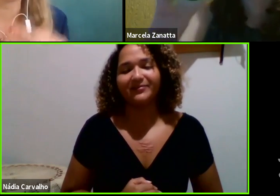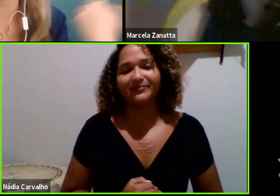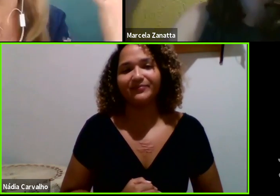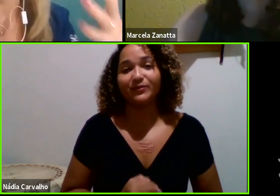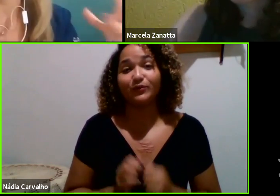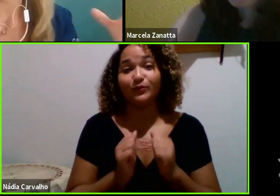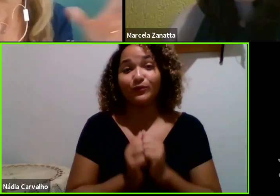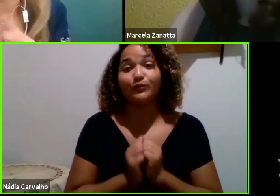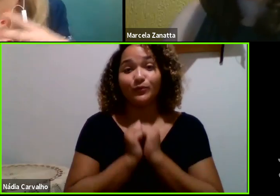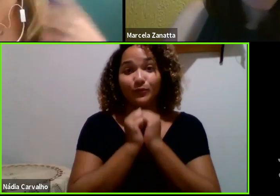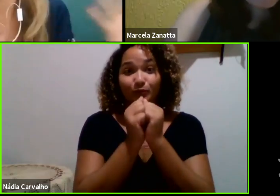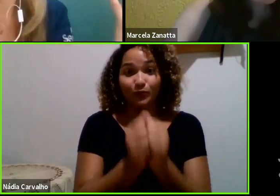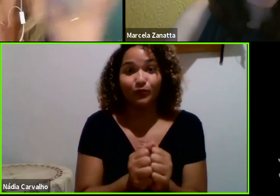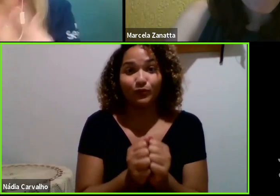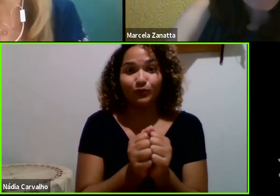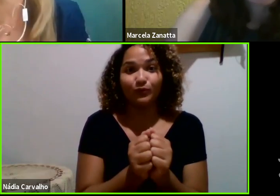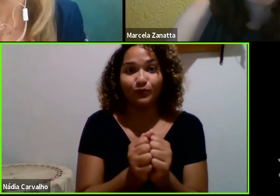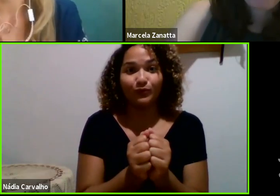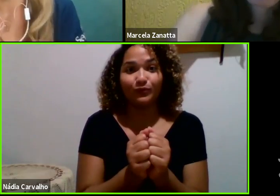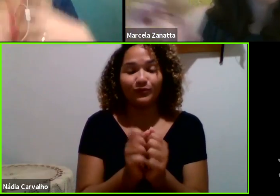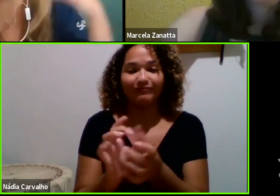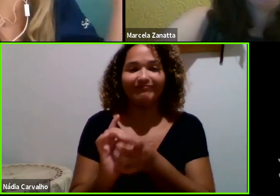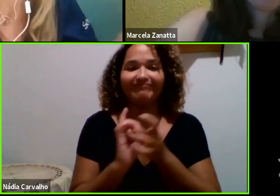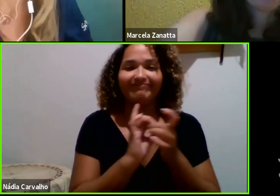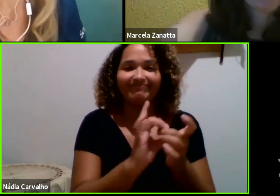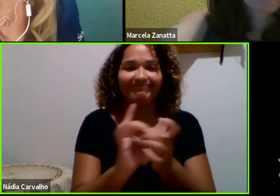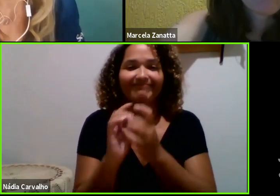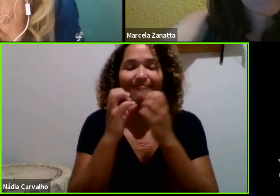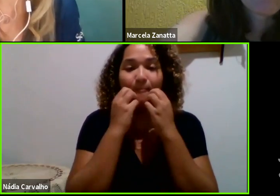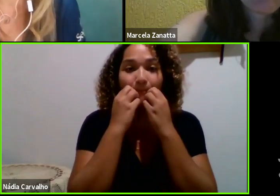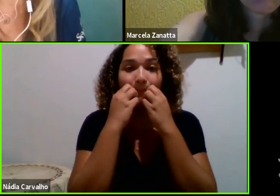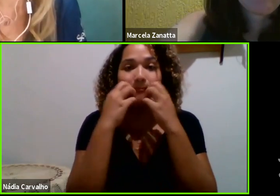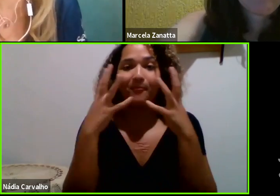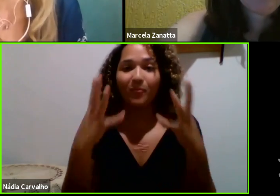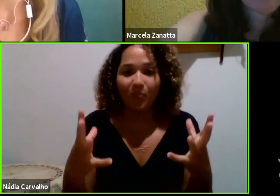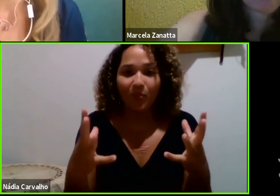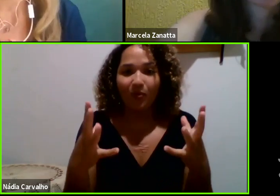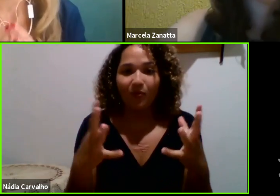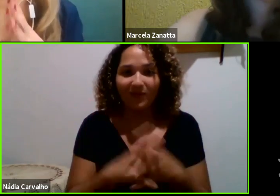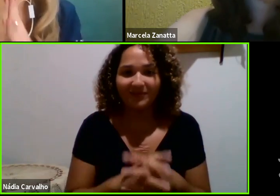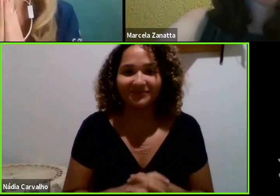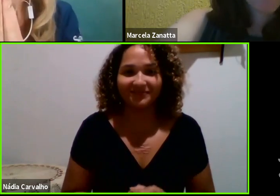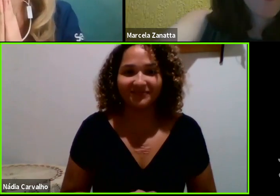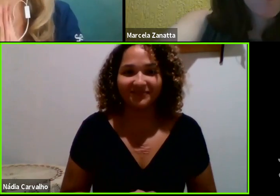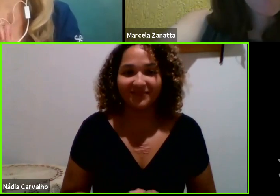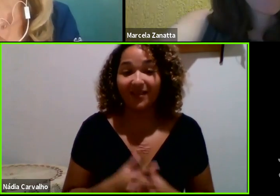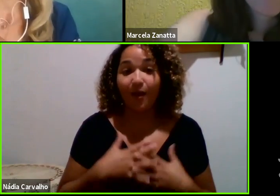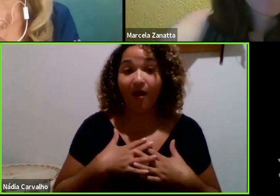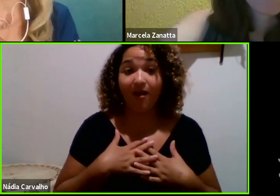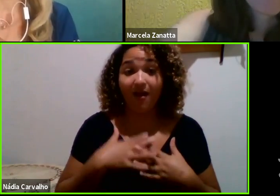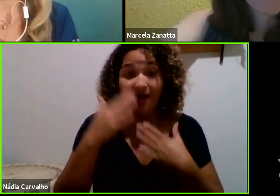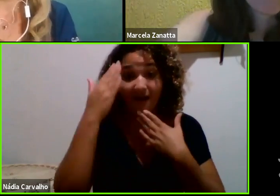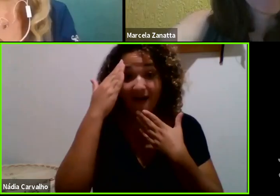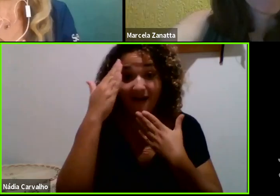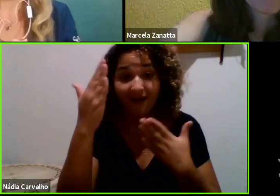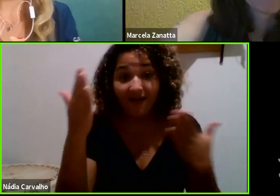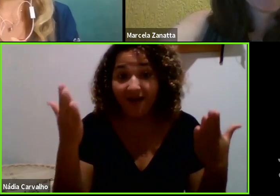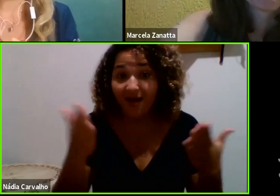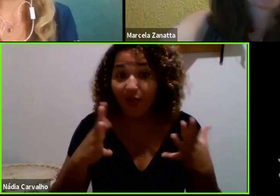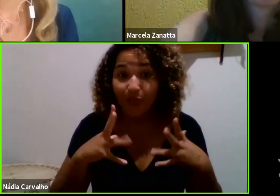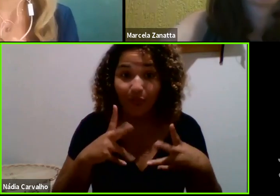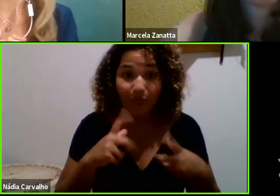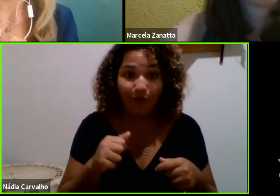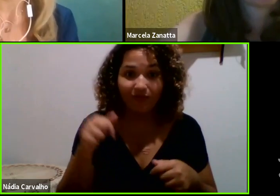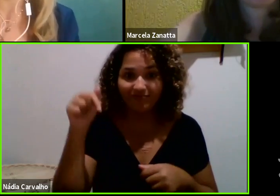junto, né, nessa energia boa que transborda a ocitocina. Então, eu agradeço a presença de todos.